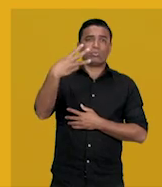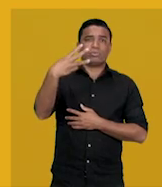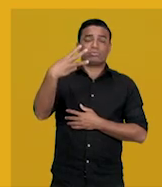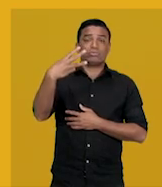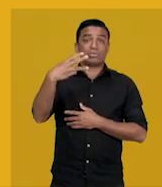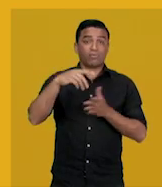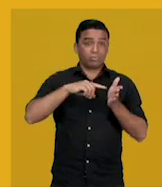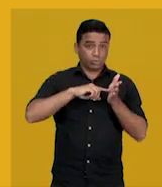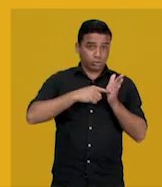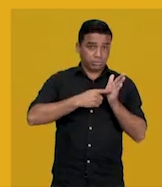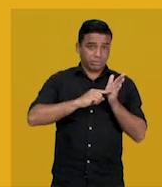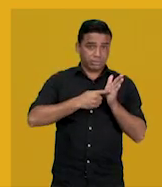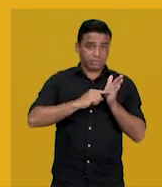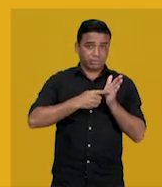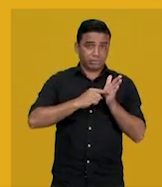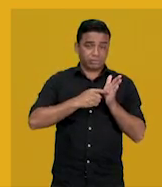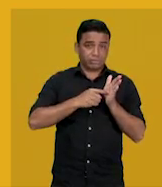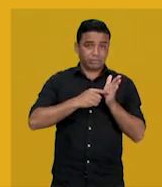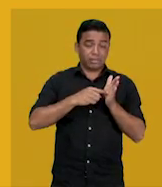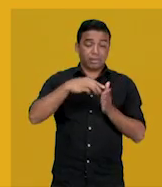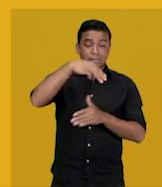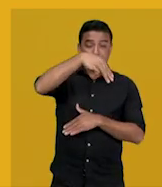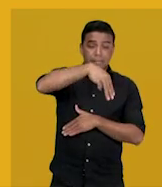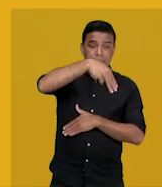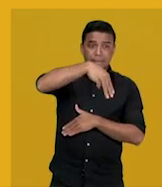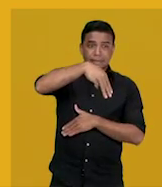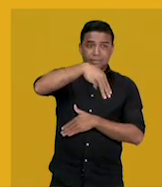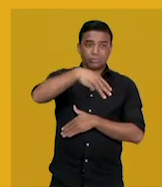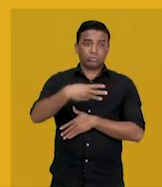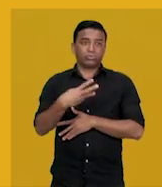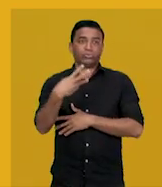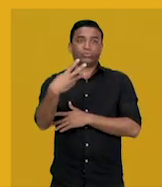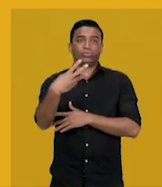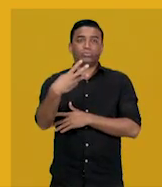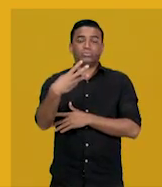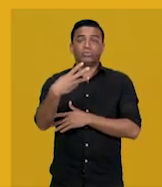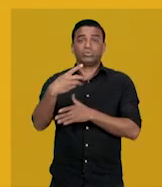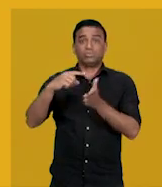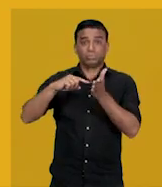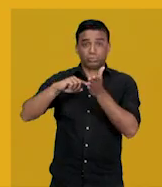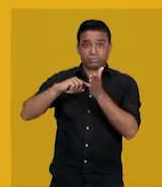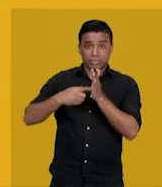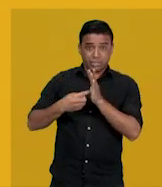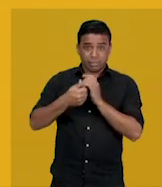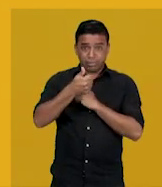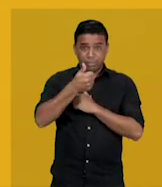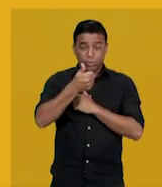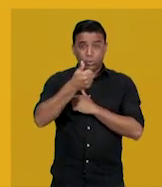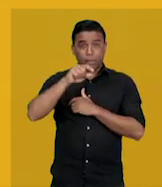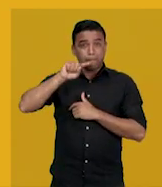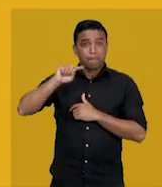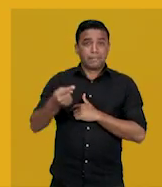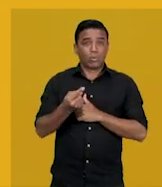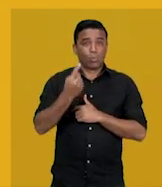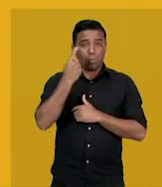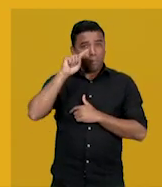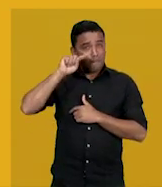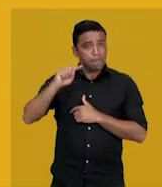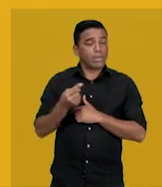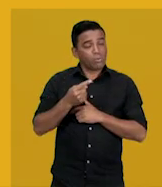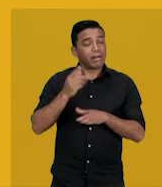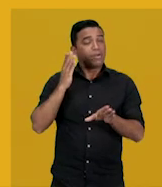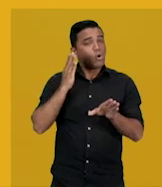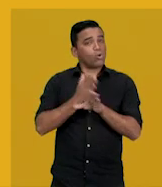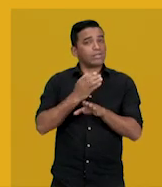vou multiplicar metros cúbicos por 1000 para encontrar litros. Então,